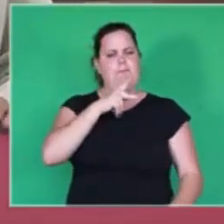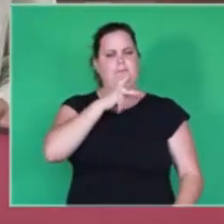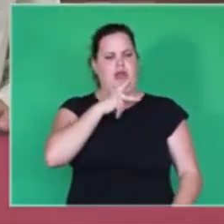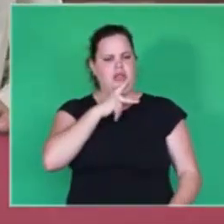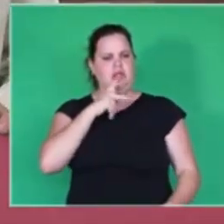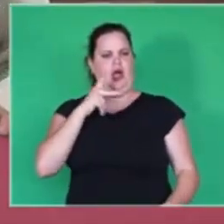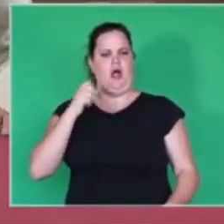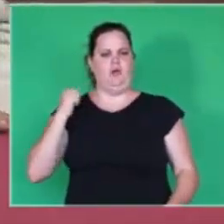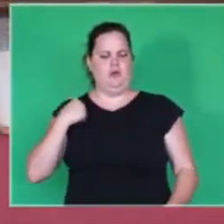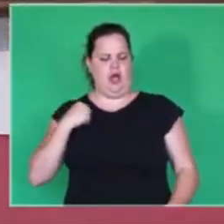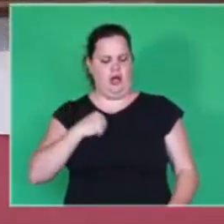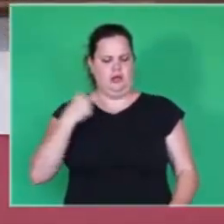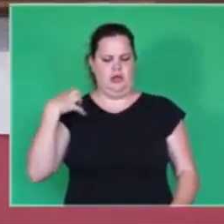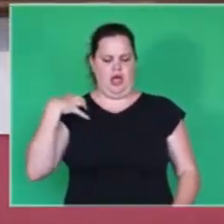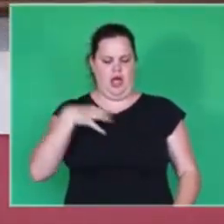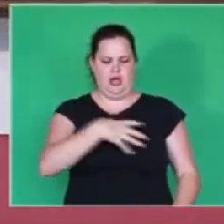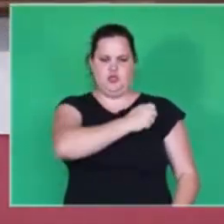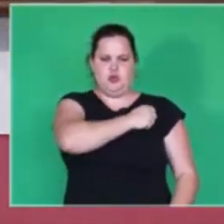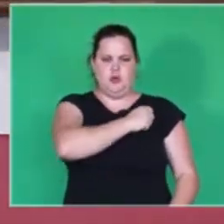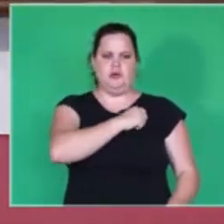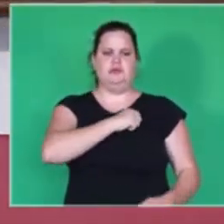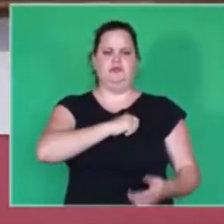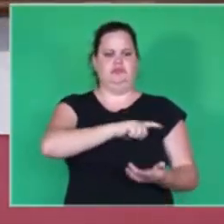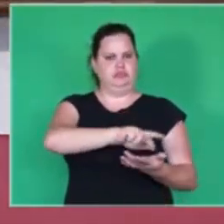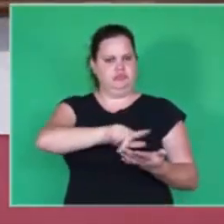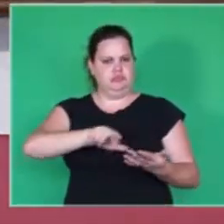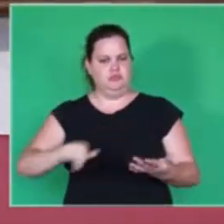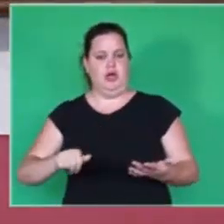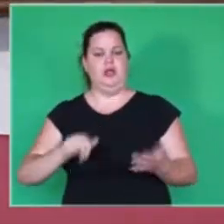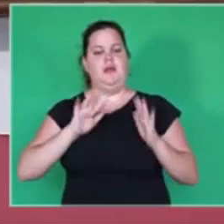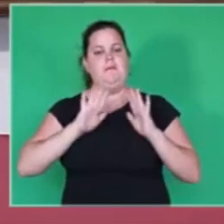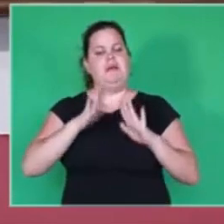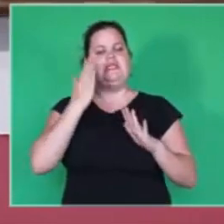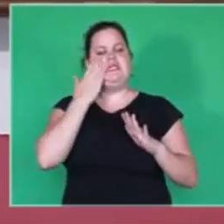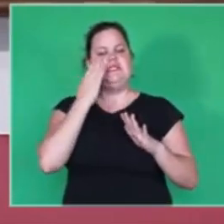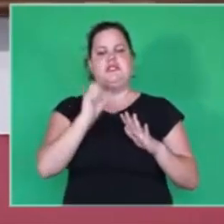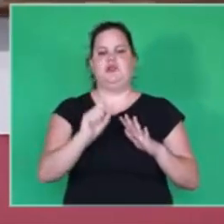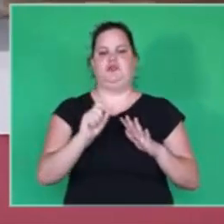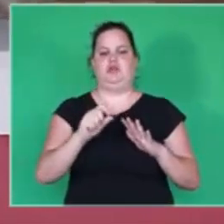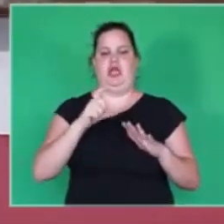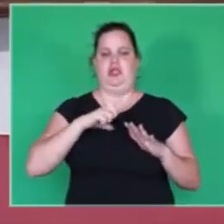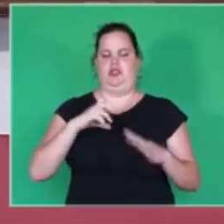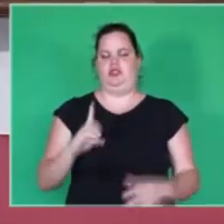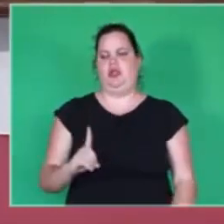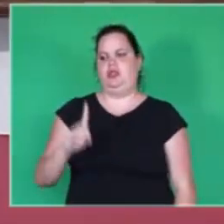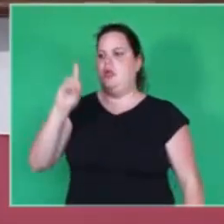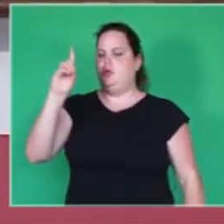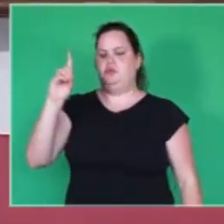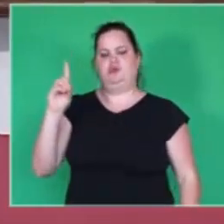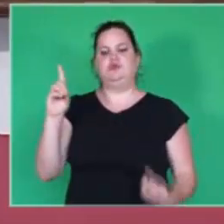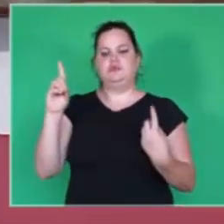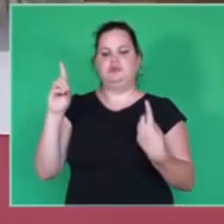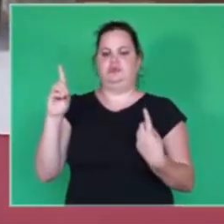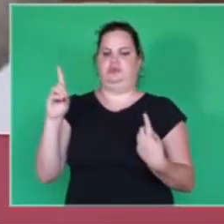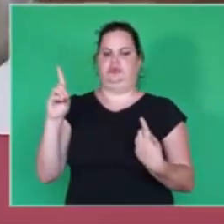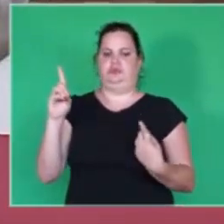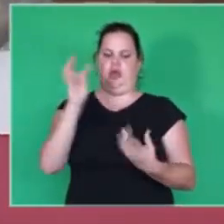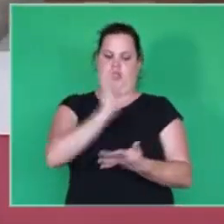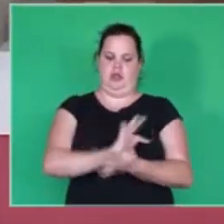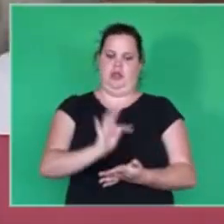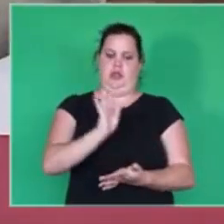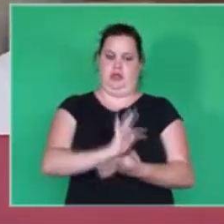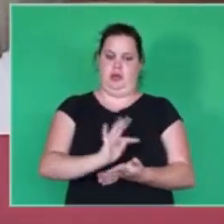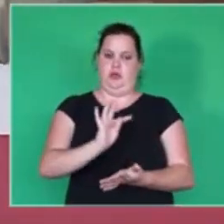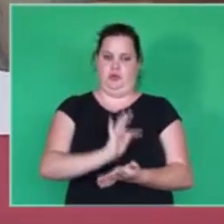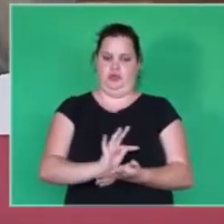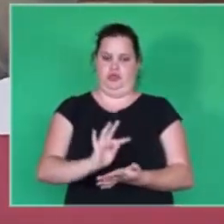não existiu isso. Eles entendiam que existia um Deus. Então, a teologia, que foi um